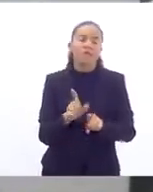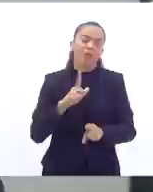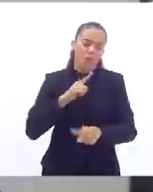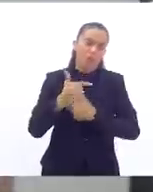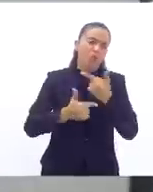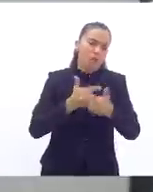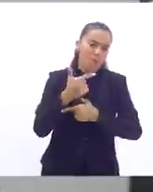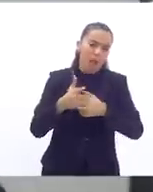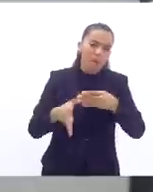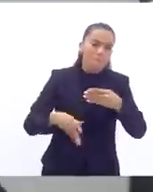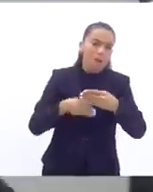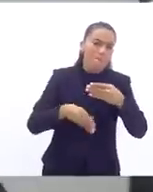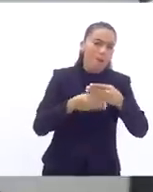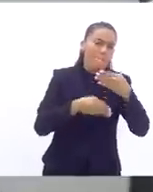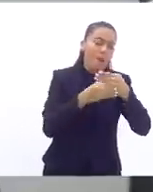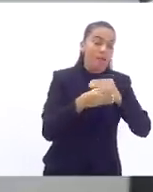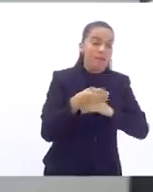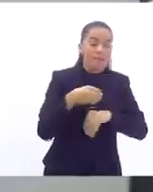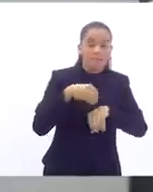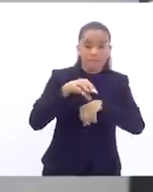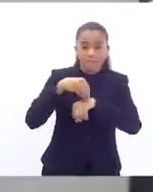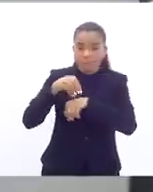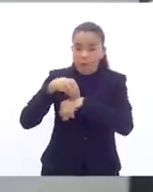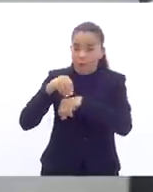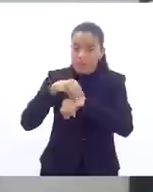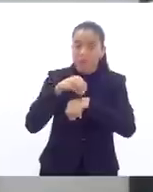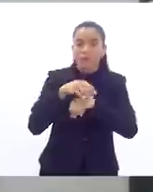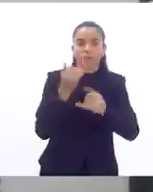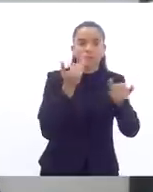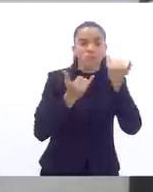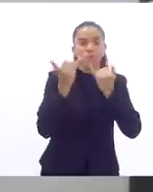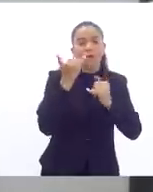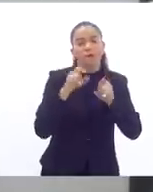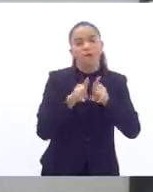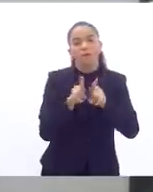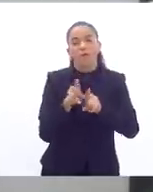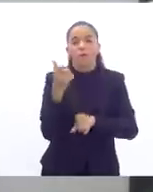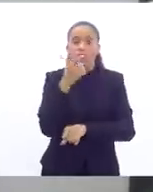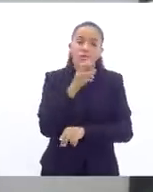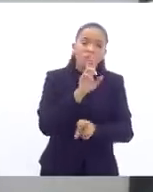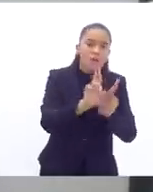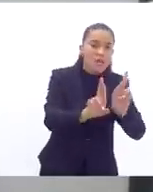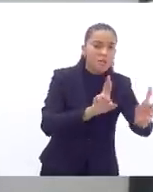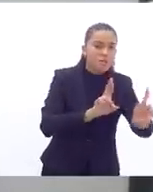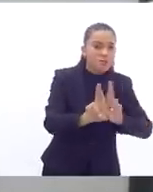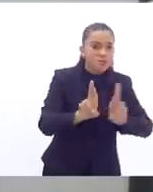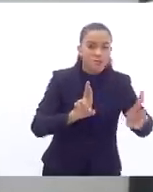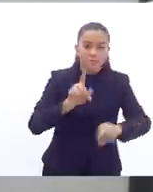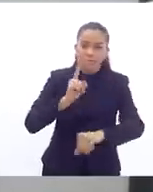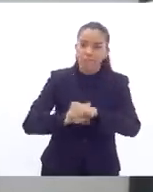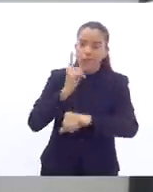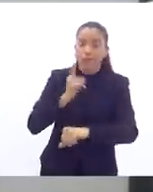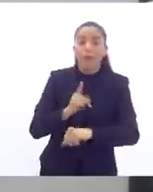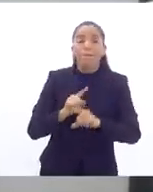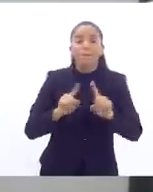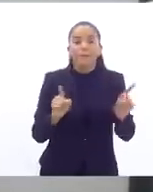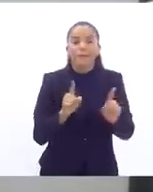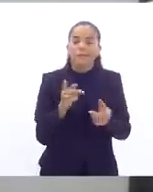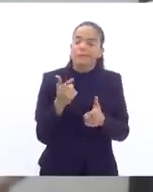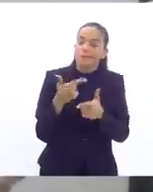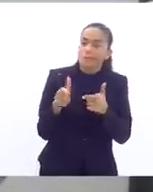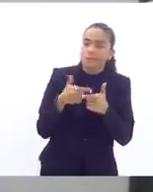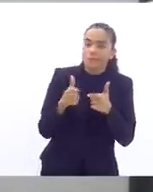compilar essas informações que chegam e para que possa dar uma resposta mais imediata o fato é que